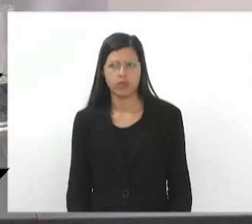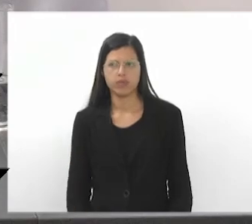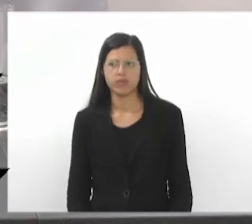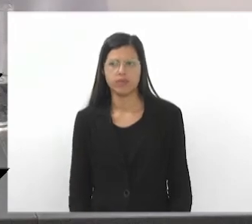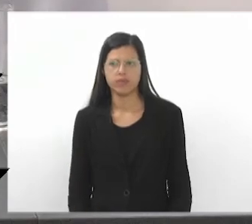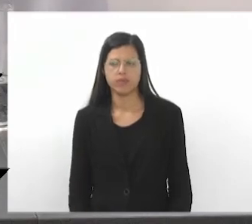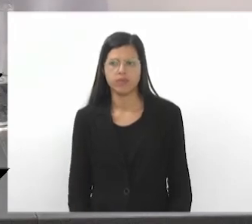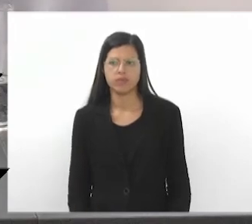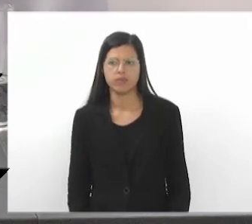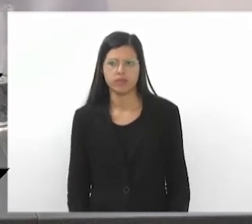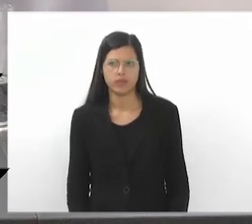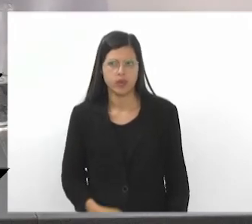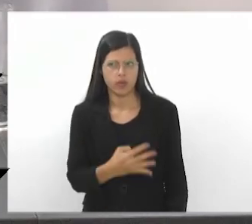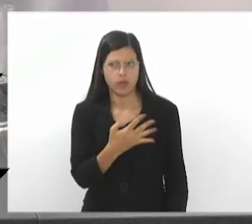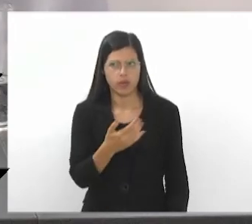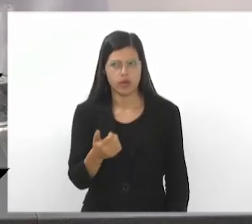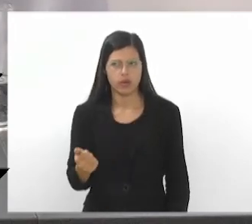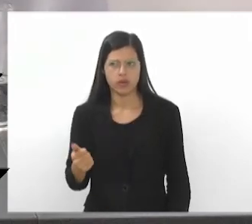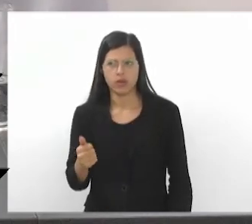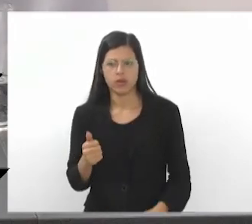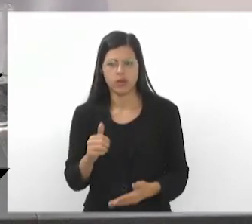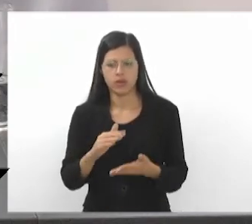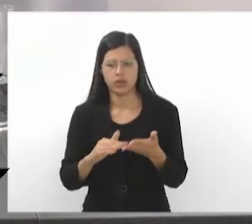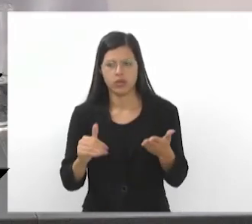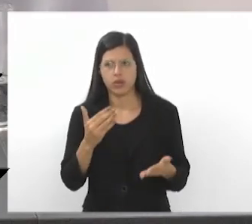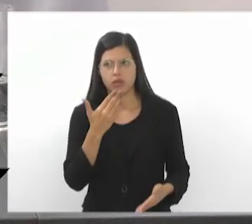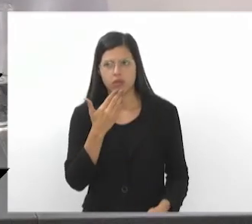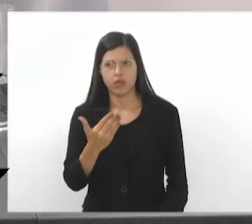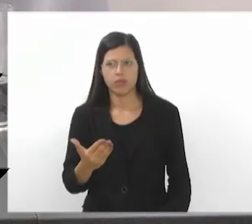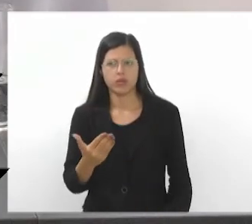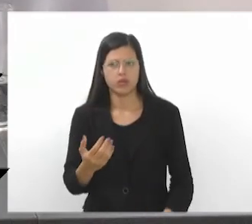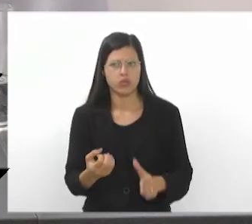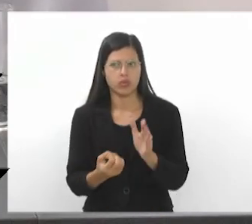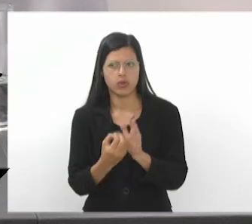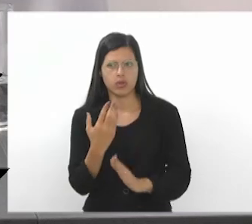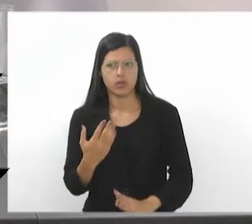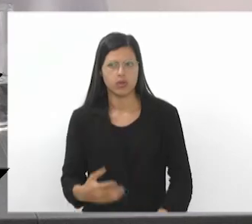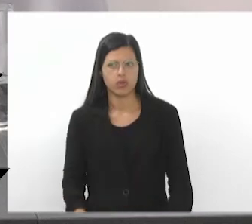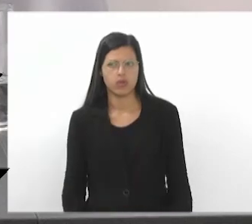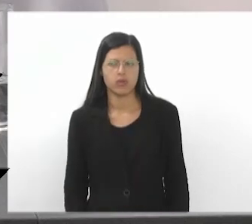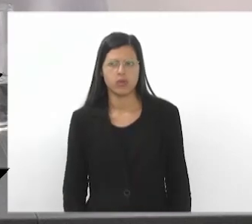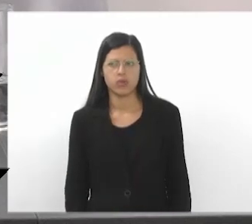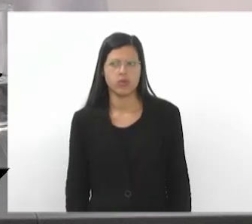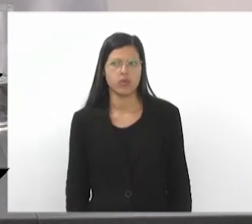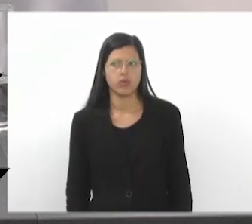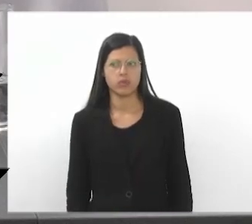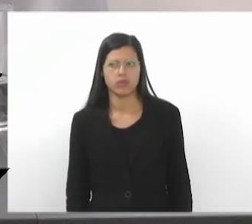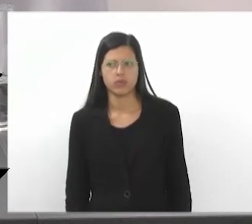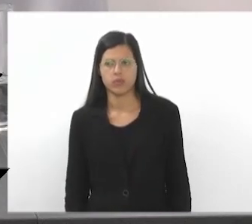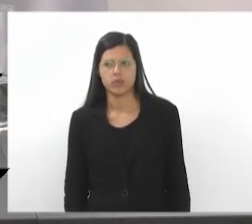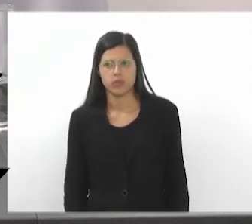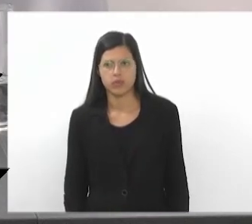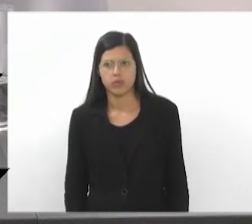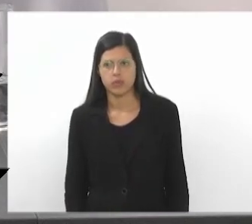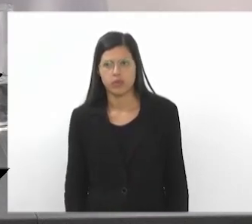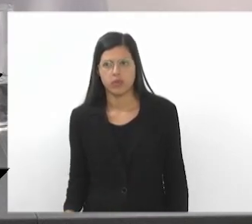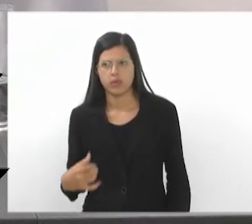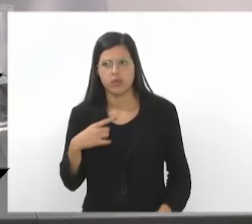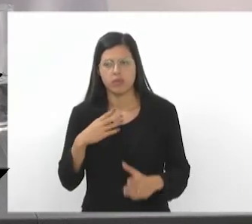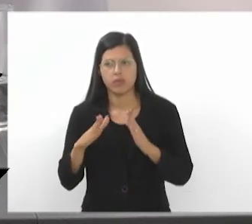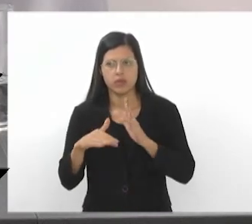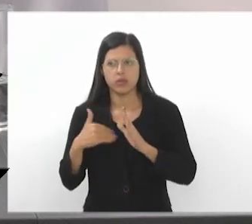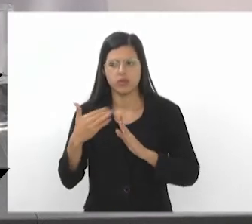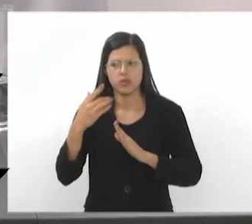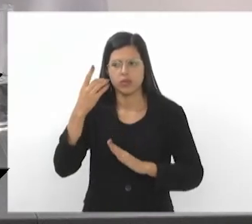41 foi retirado a pedido do autor. Agora, a gente acabou de receber a mensagem aqui do